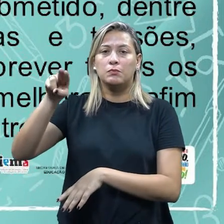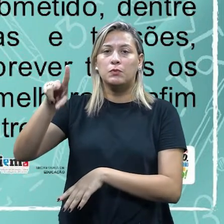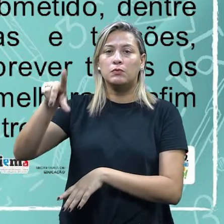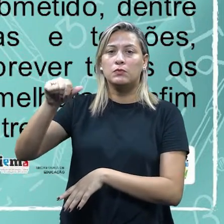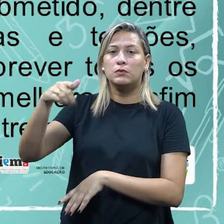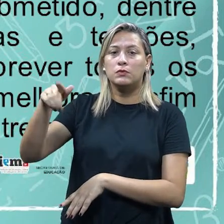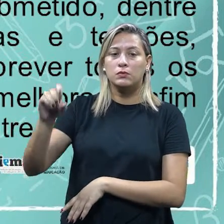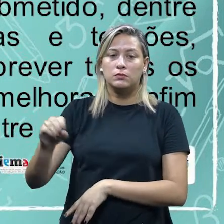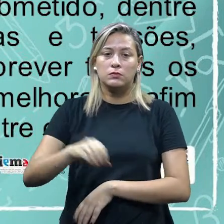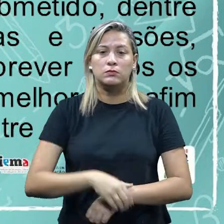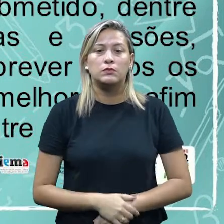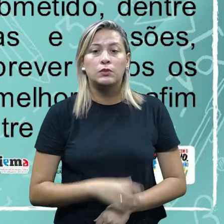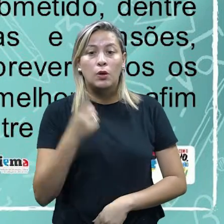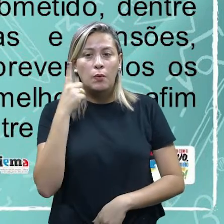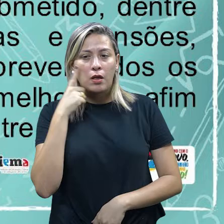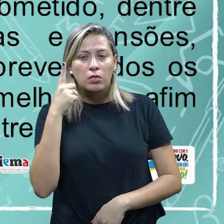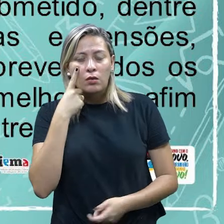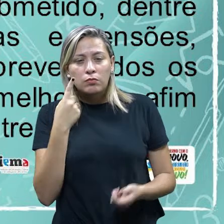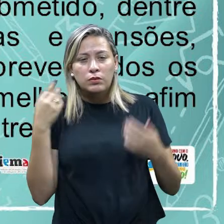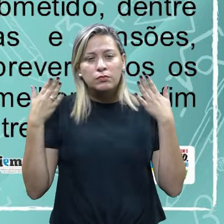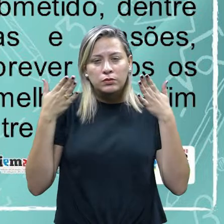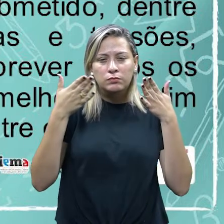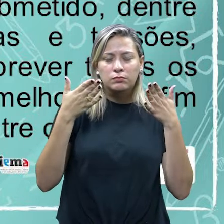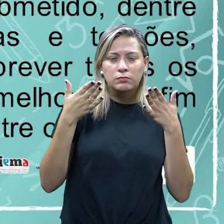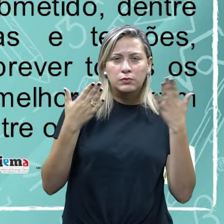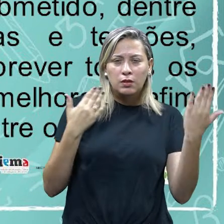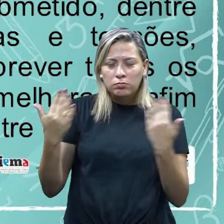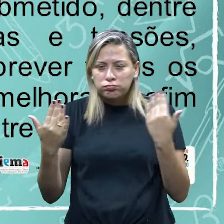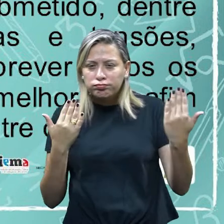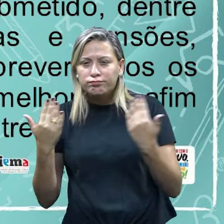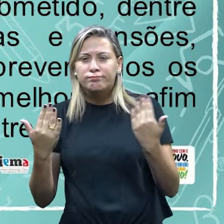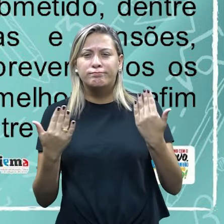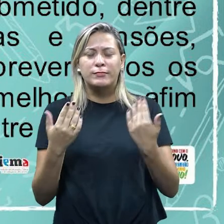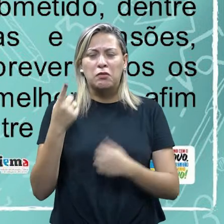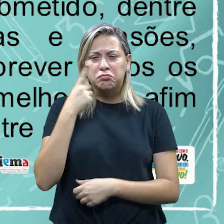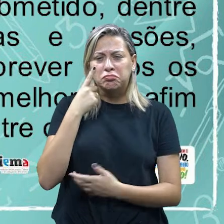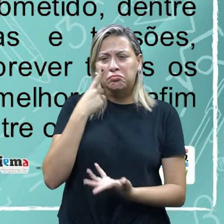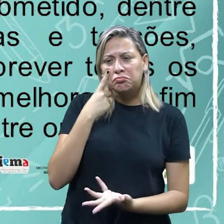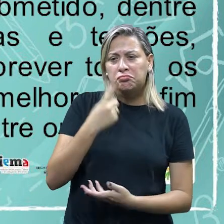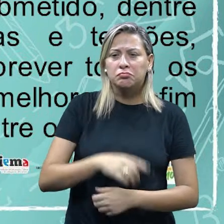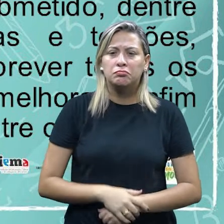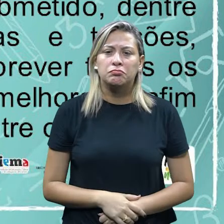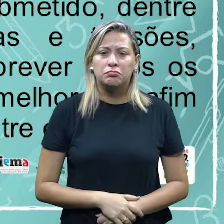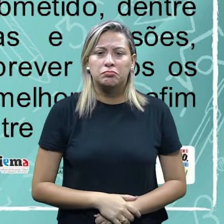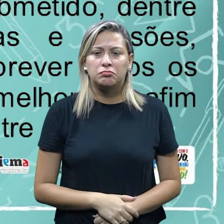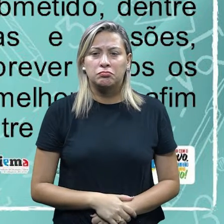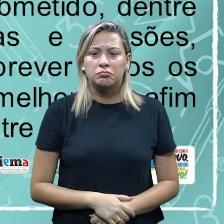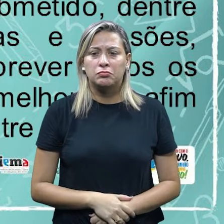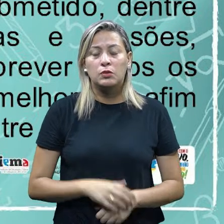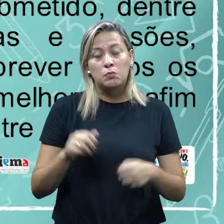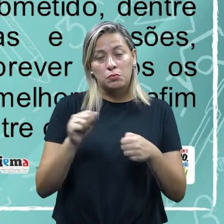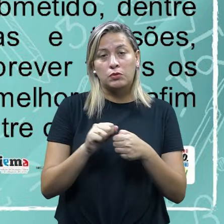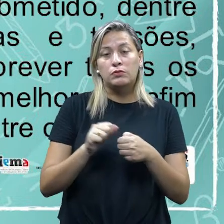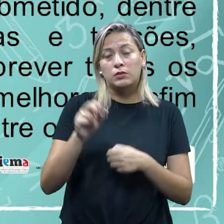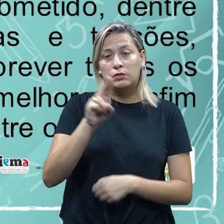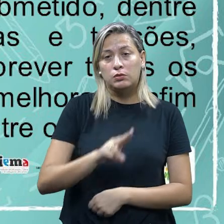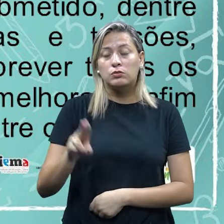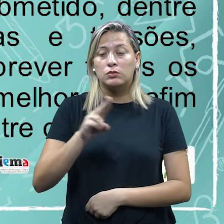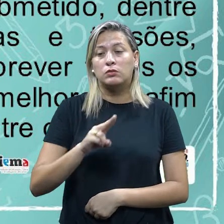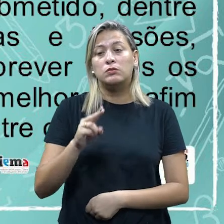dúvidas mais comumente relacionadas à modelagem é sobre as simulações, que podem ser realizadas através do modelo